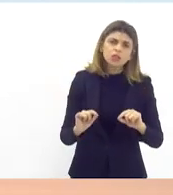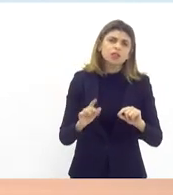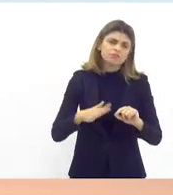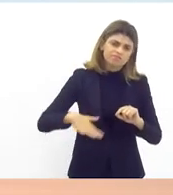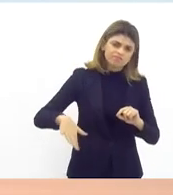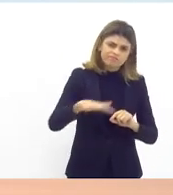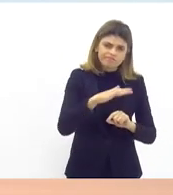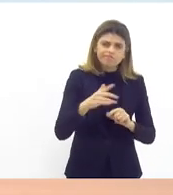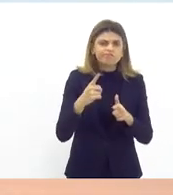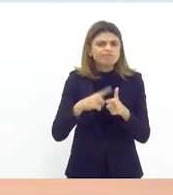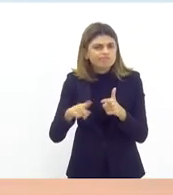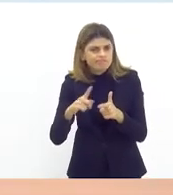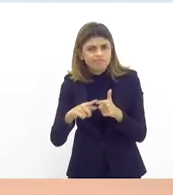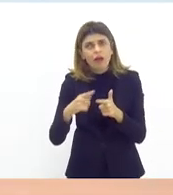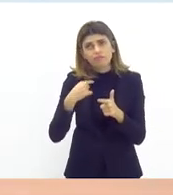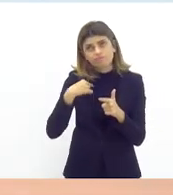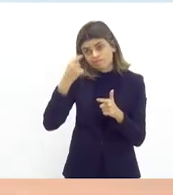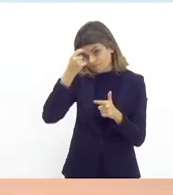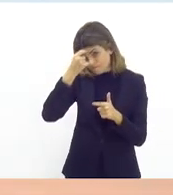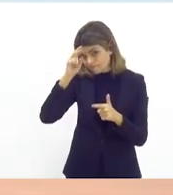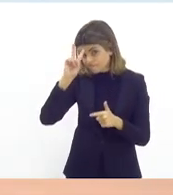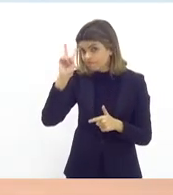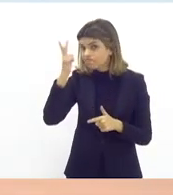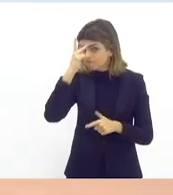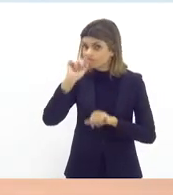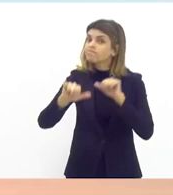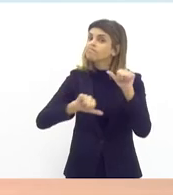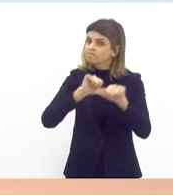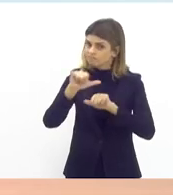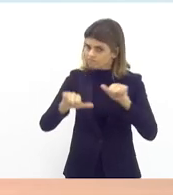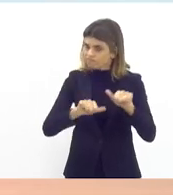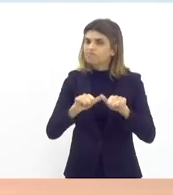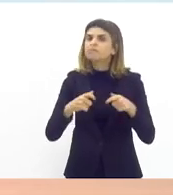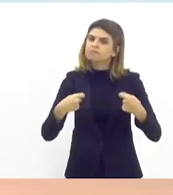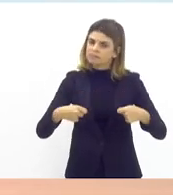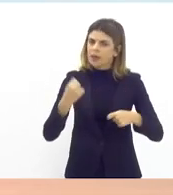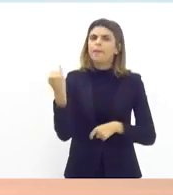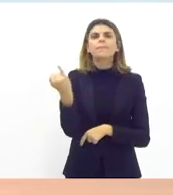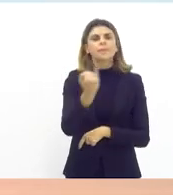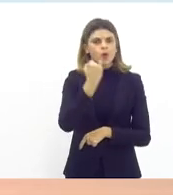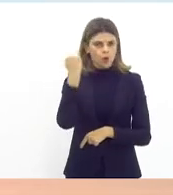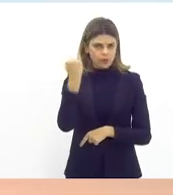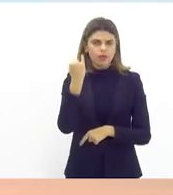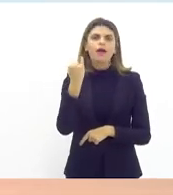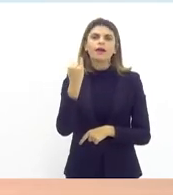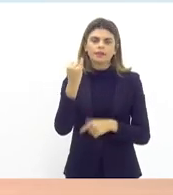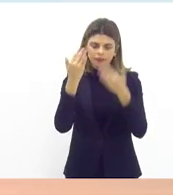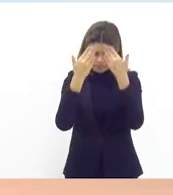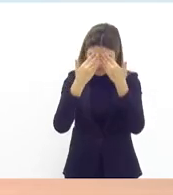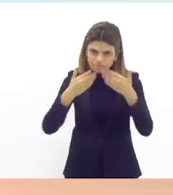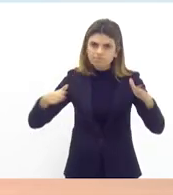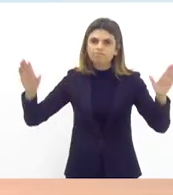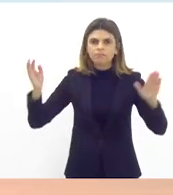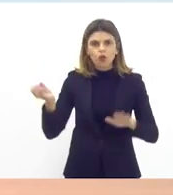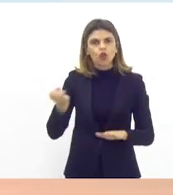redução das desigualdades regionais. É uma mudança de paradigma, sem dúvida, mas é uma mudança relevante de paradigma.